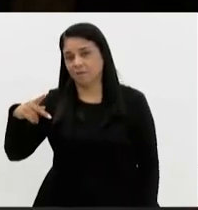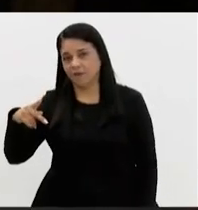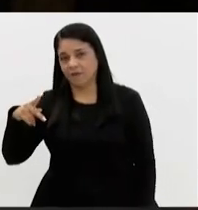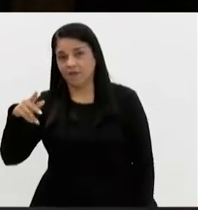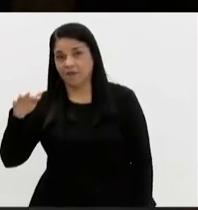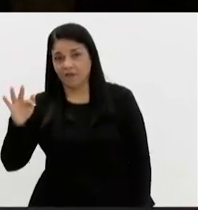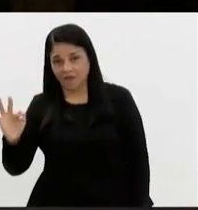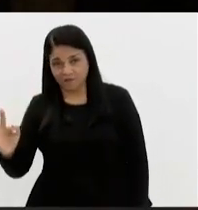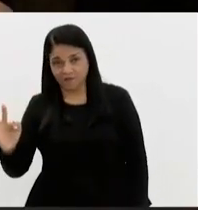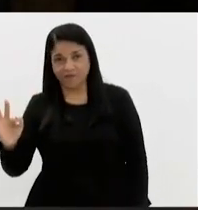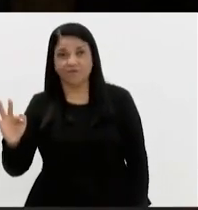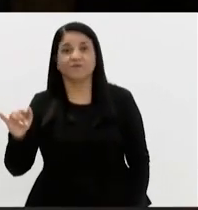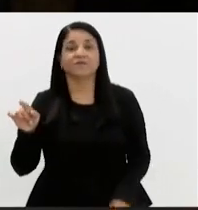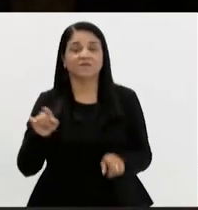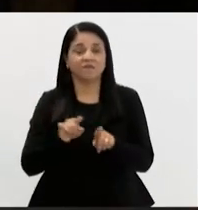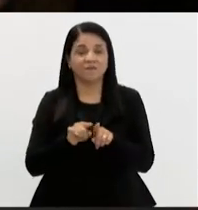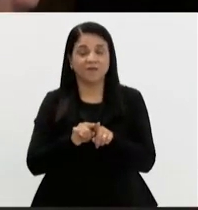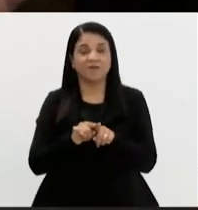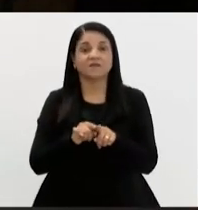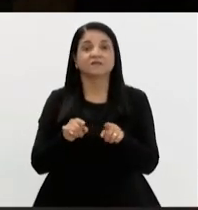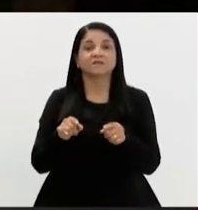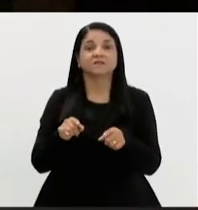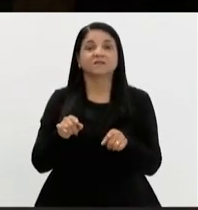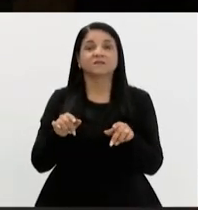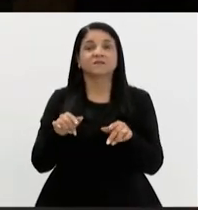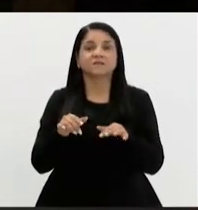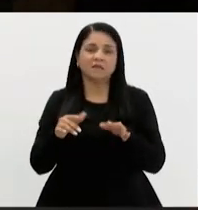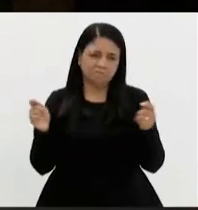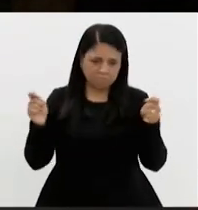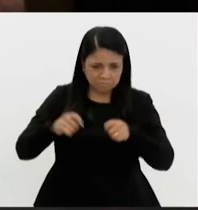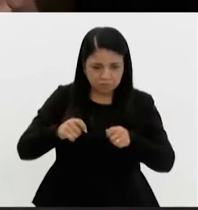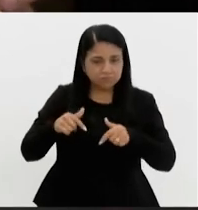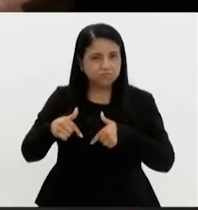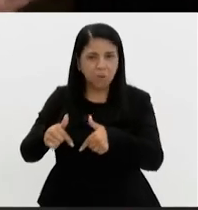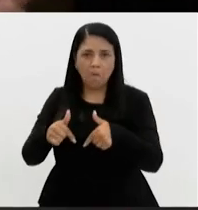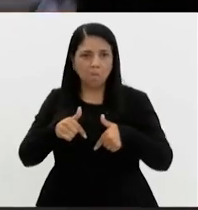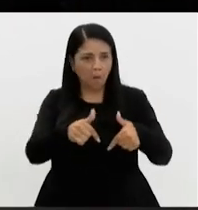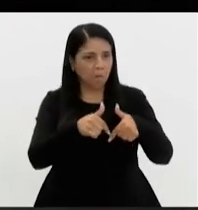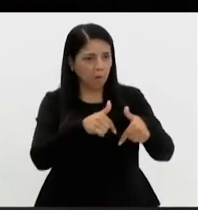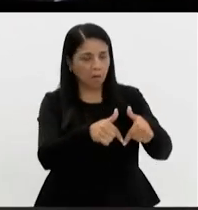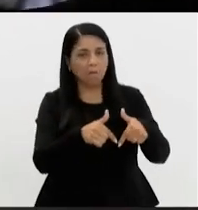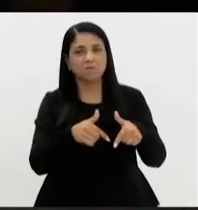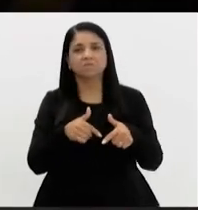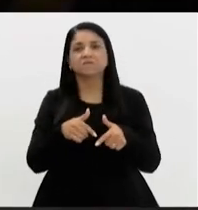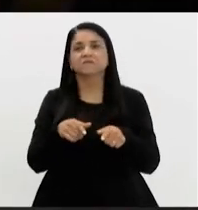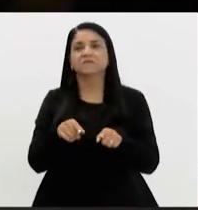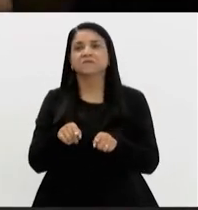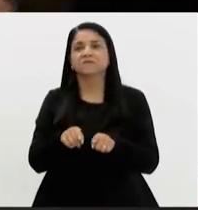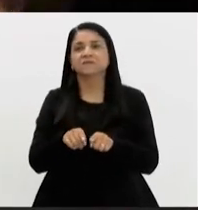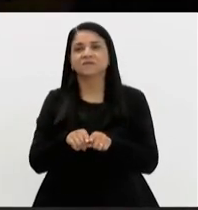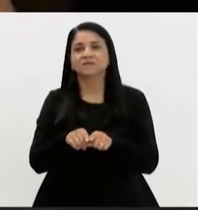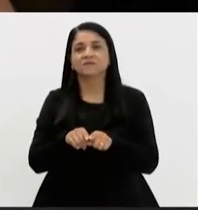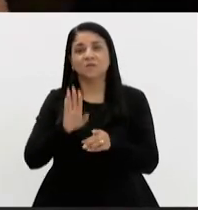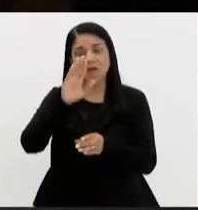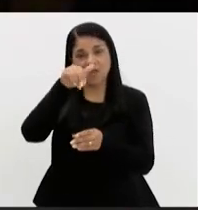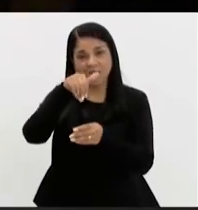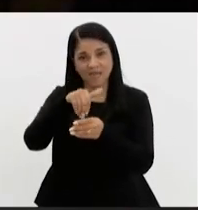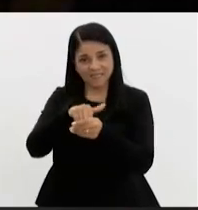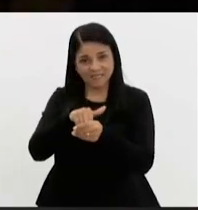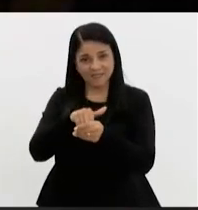preceito fundamental que infelizmente tem servido para tudo inclusive uma eleição do